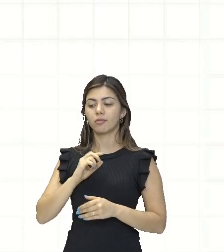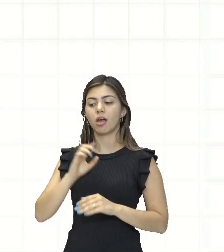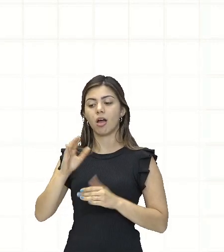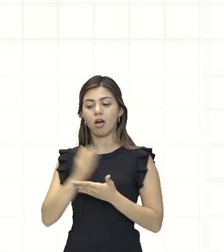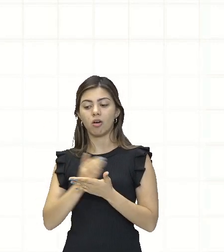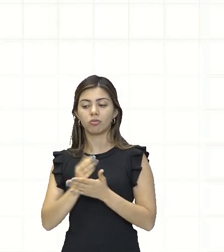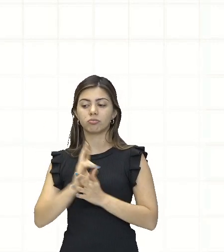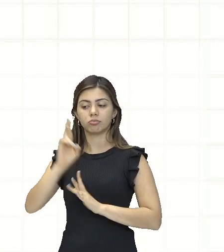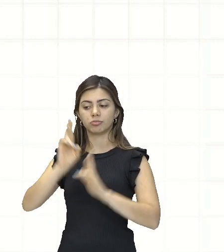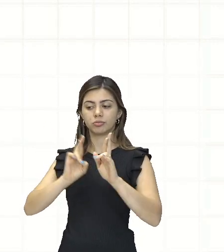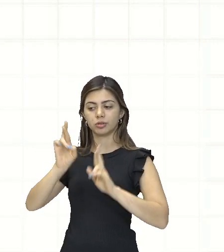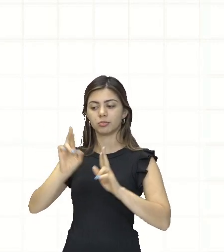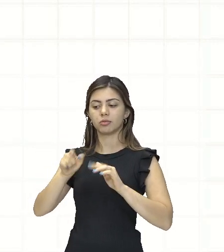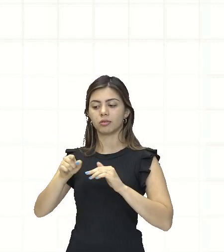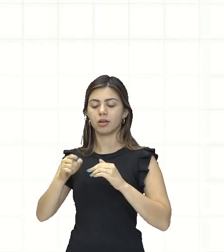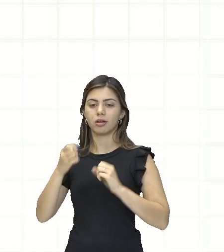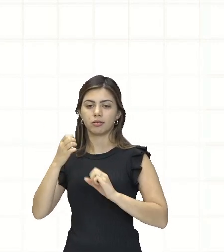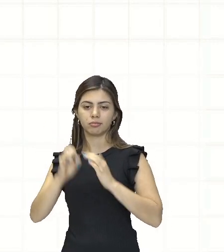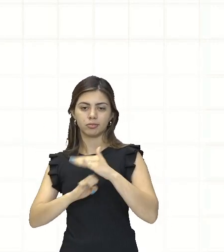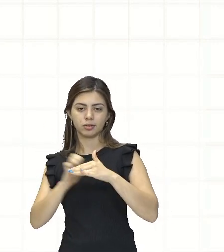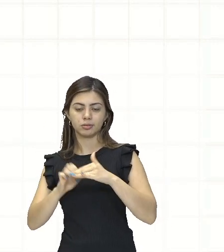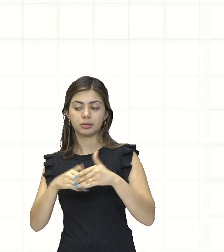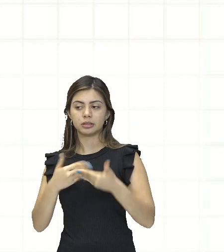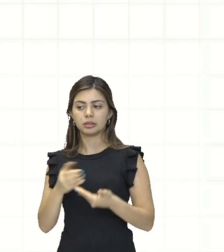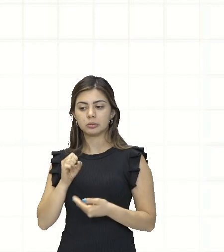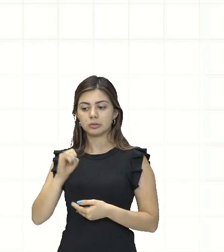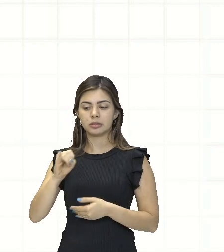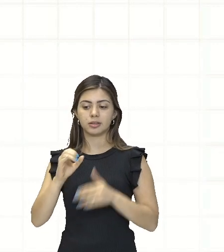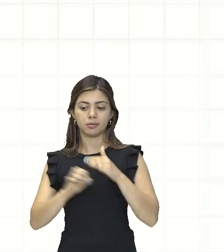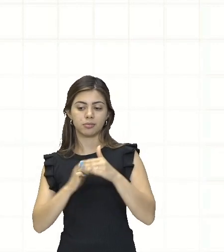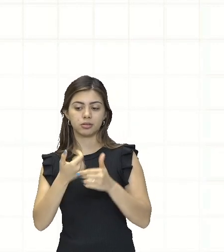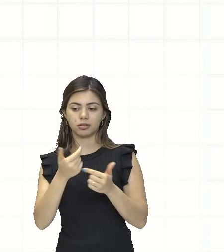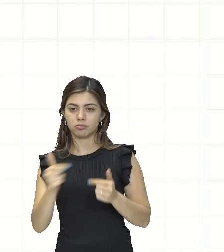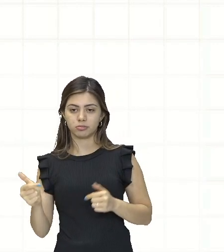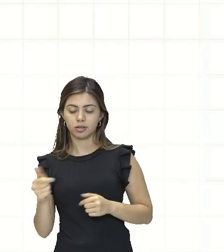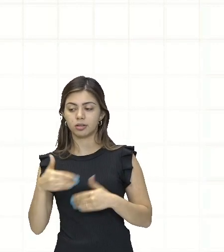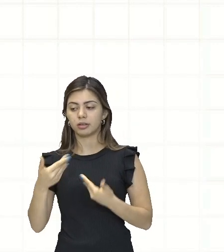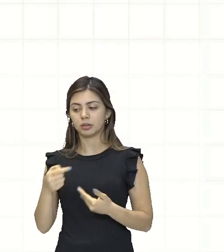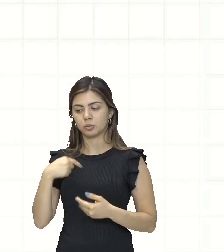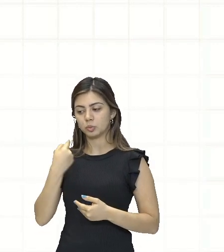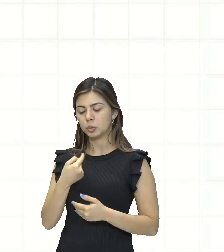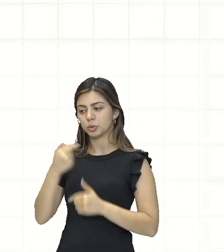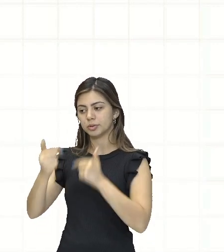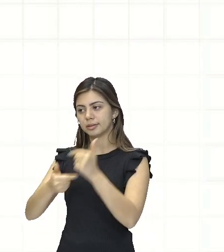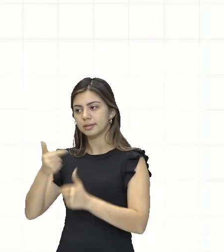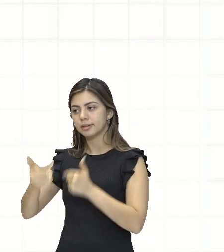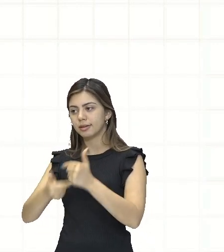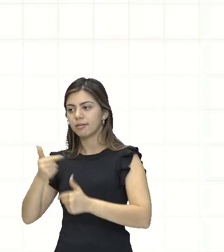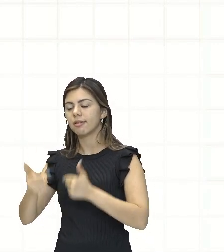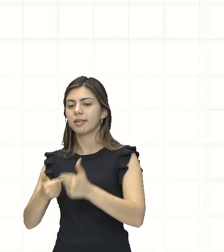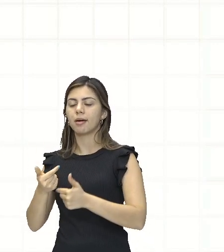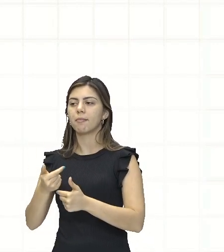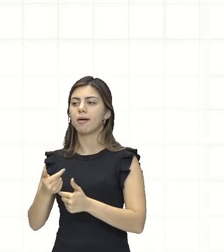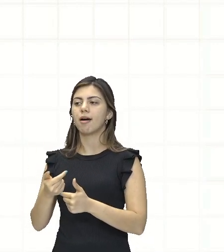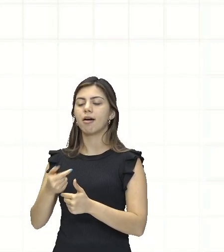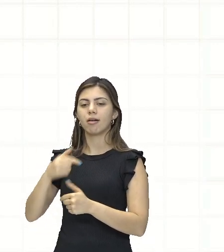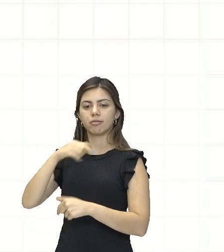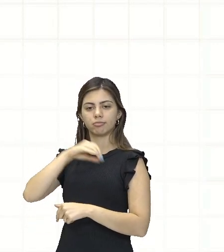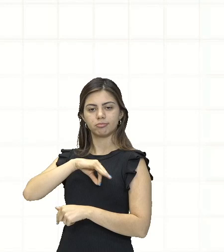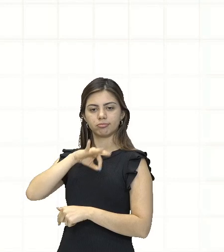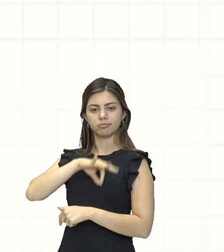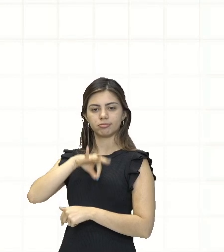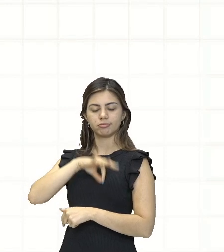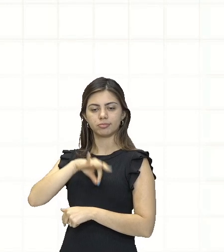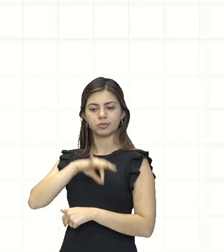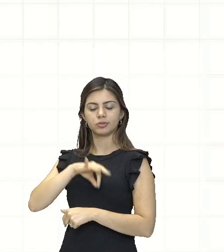produção, acabamos vendendo a nossa força de trabalho em busca de um salário, em busca aí de um retorno financeiro